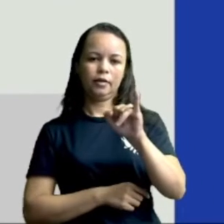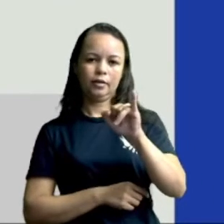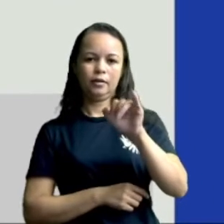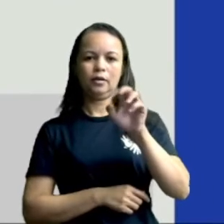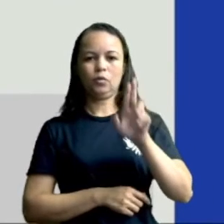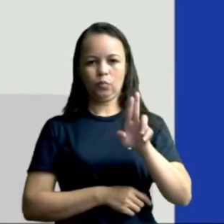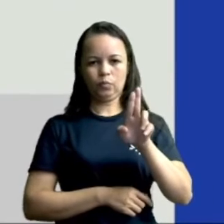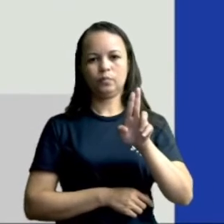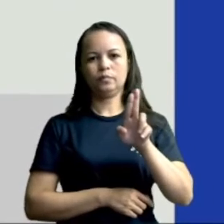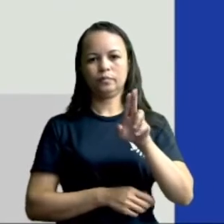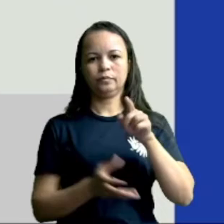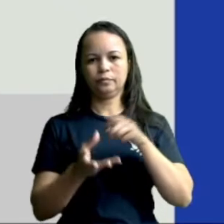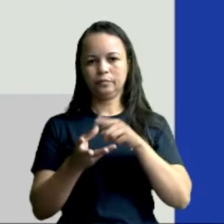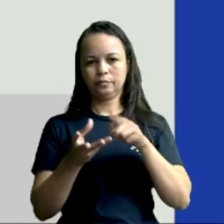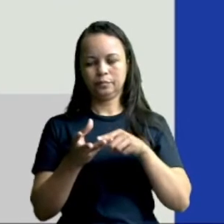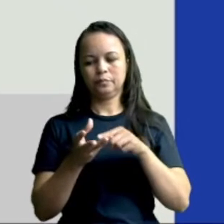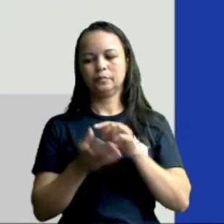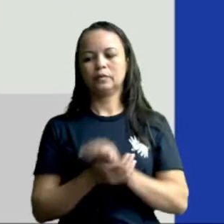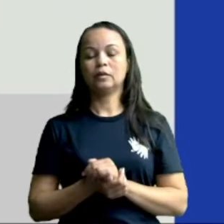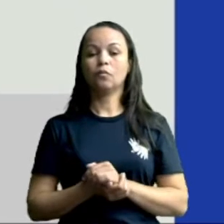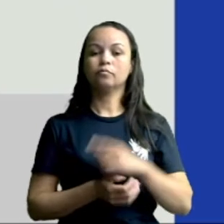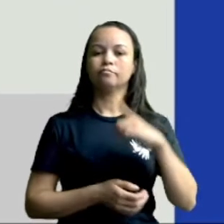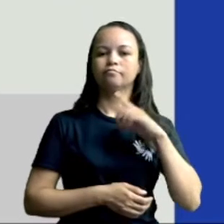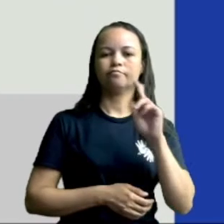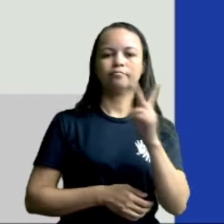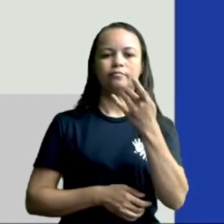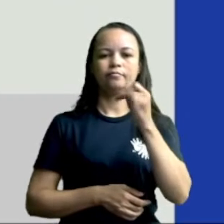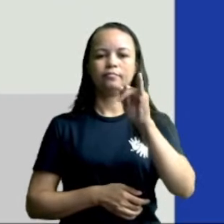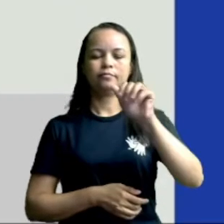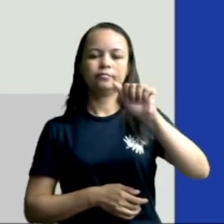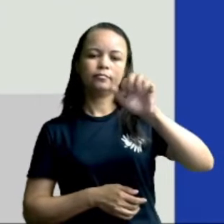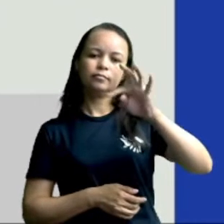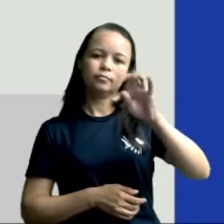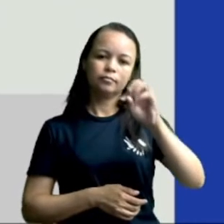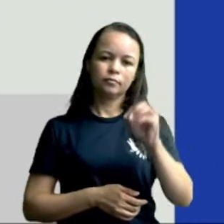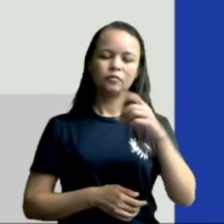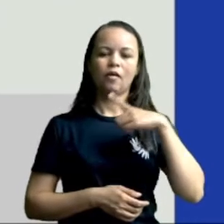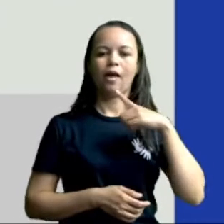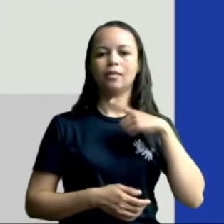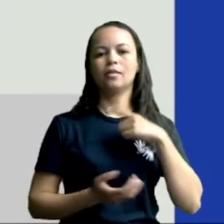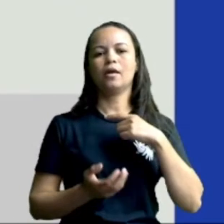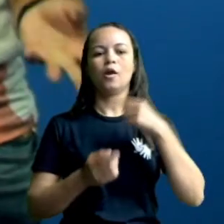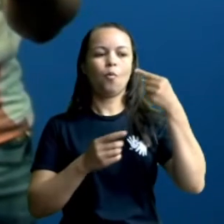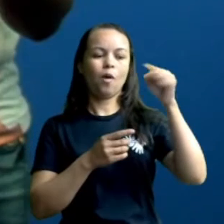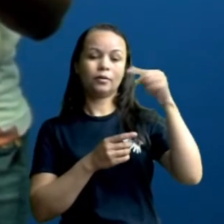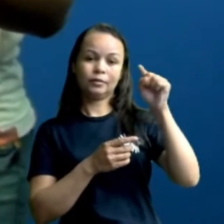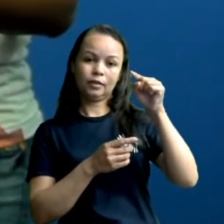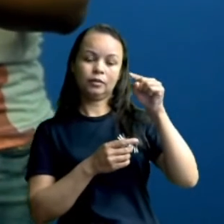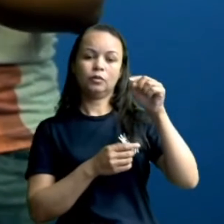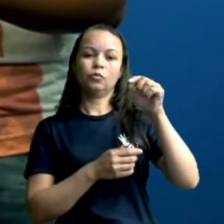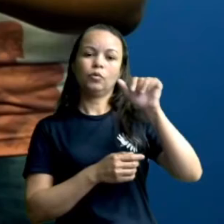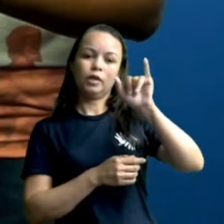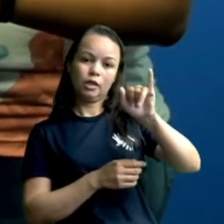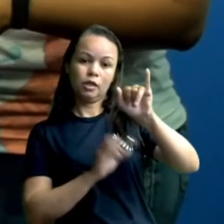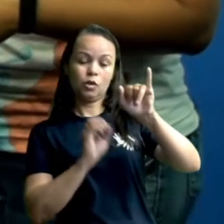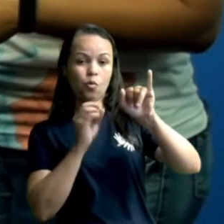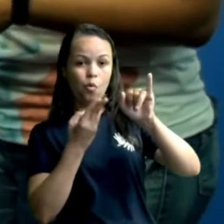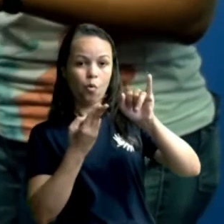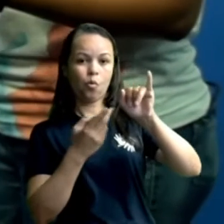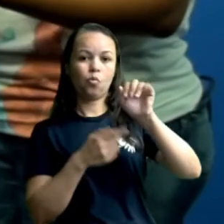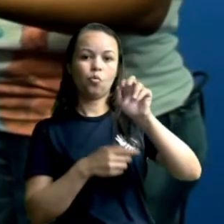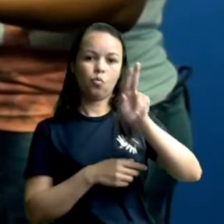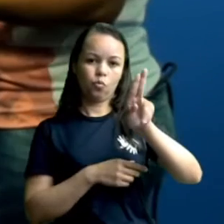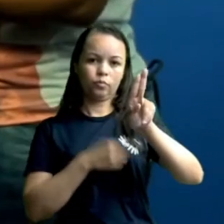U. Então, quando a gente tiver um hiato, a gente sempre vai colocar o acento no I ou no U, tá